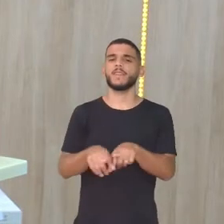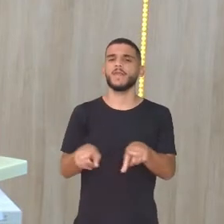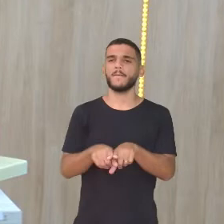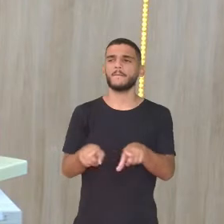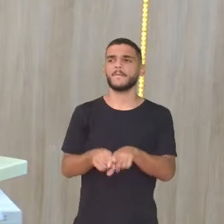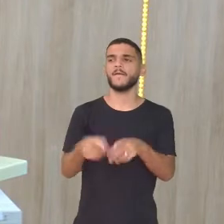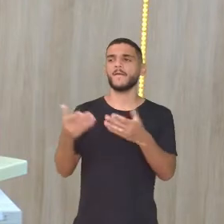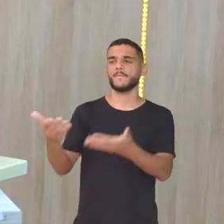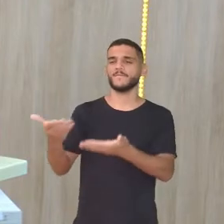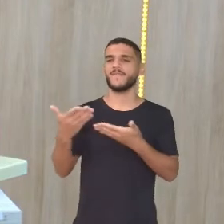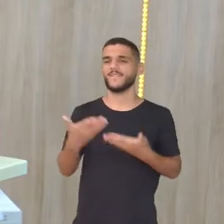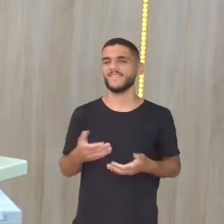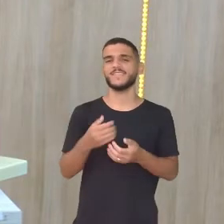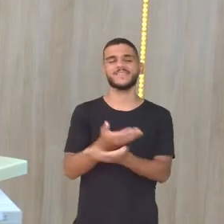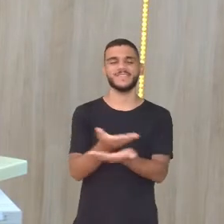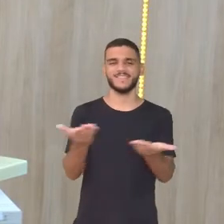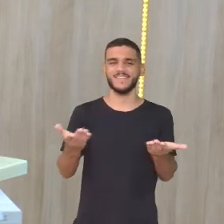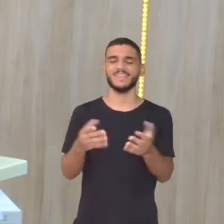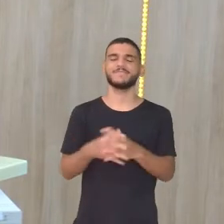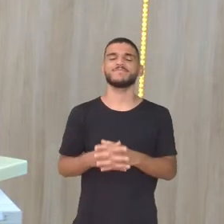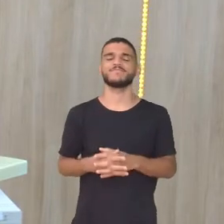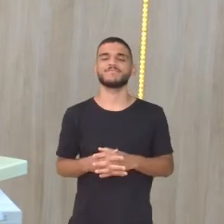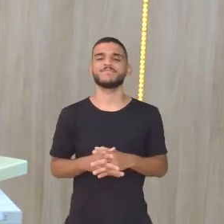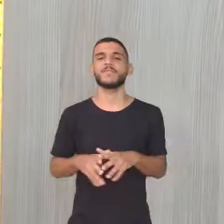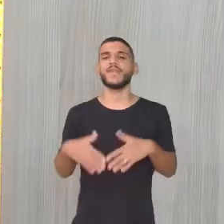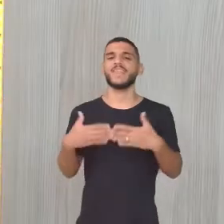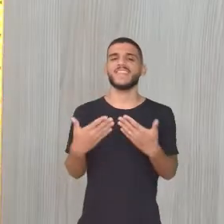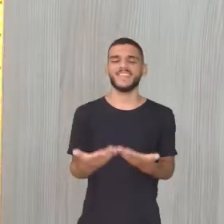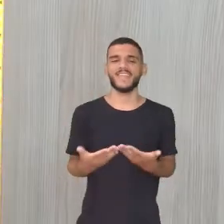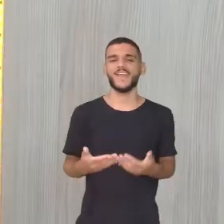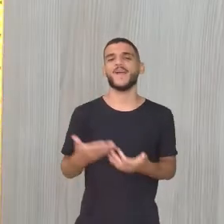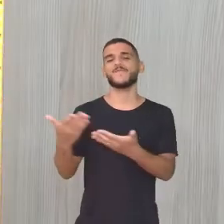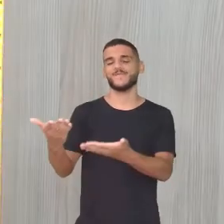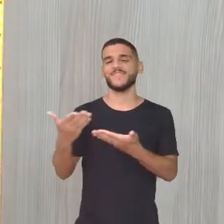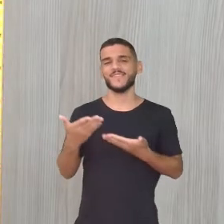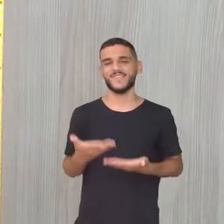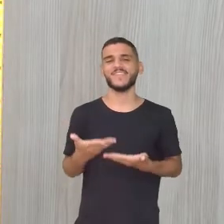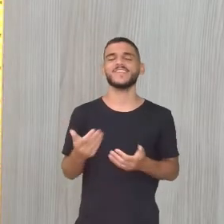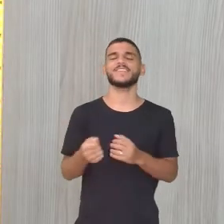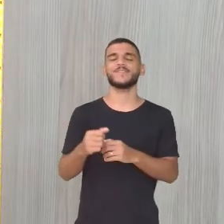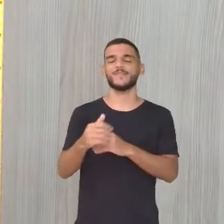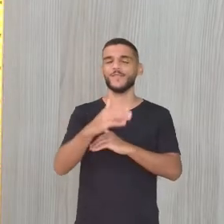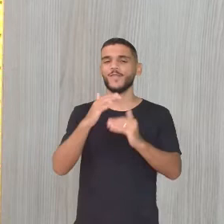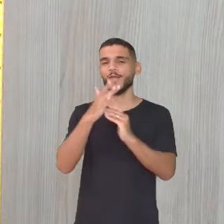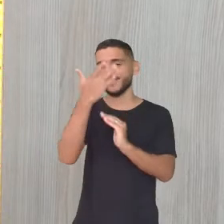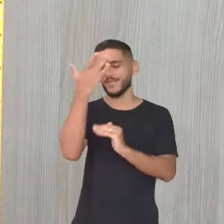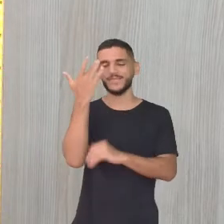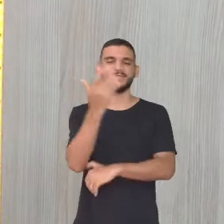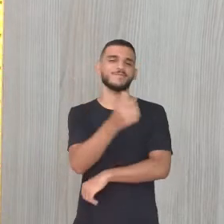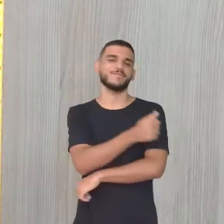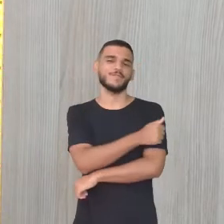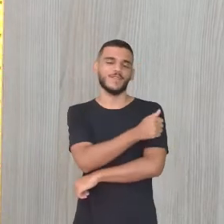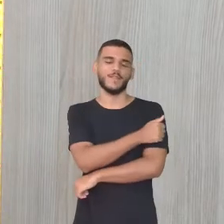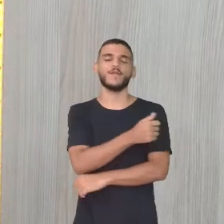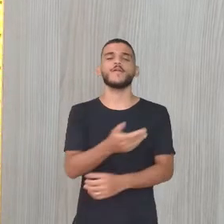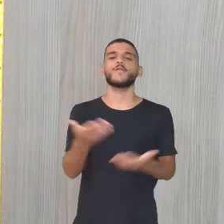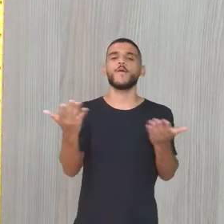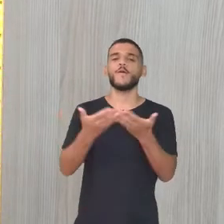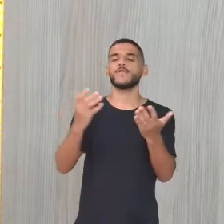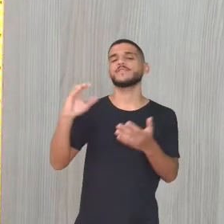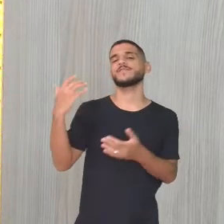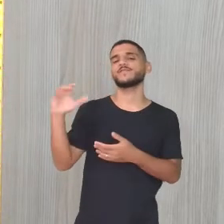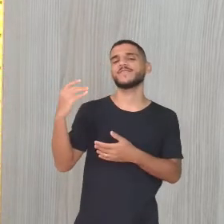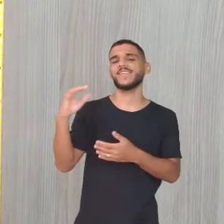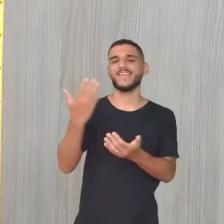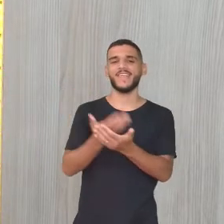dar as boas-vindas a vocês, não é isso, professora Cláudia? É isso, professora Isabel. Então, sejam todos bem-vindas e bem-vindas, não é, para mais uma aula de ciências. Então,